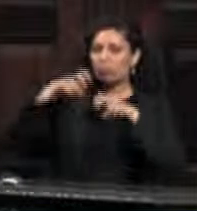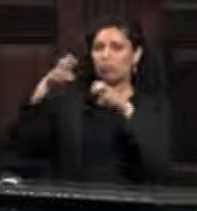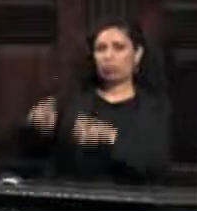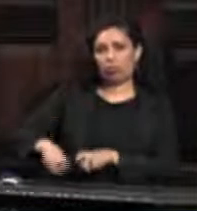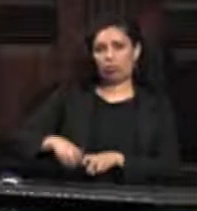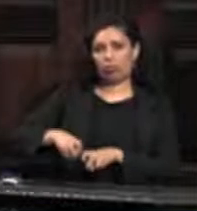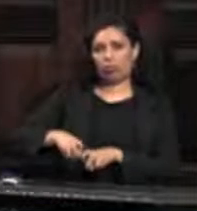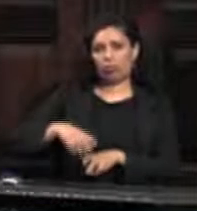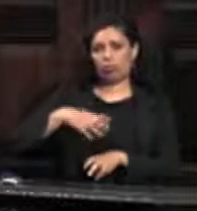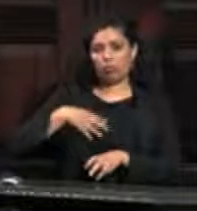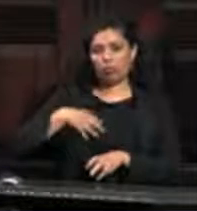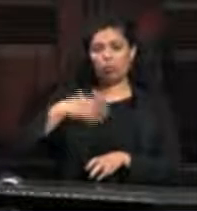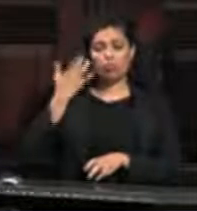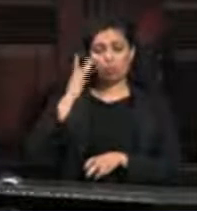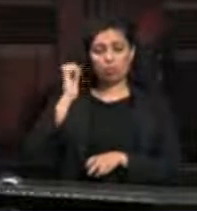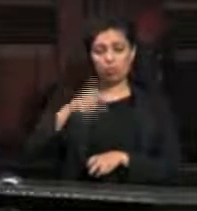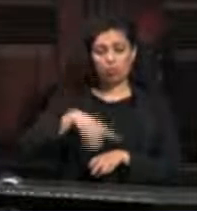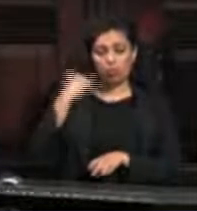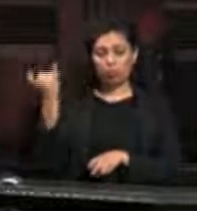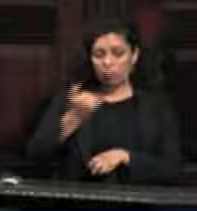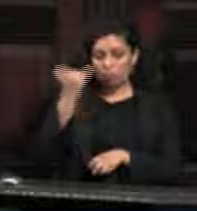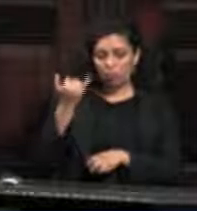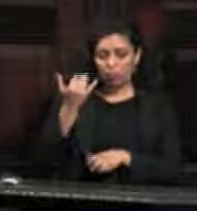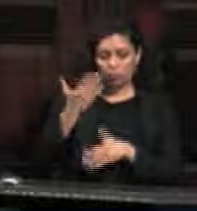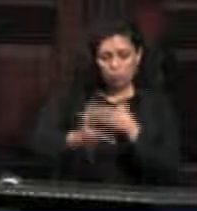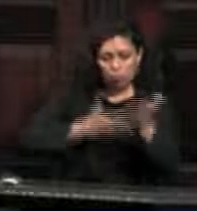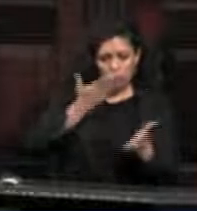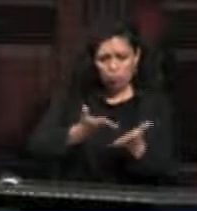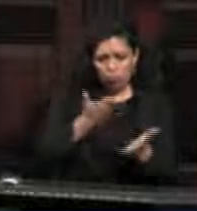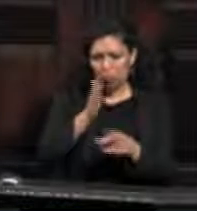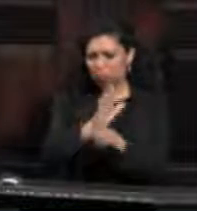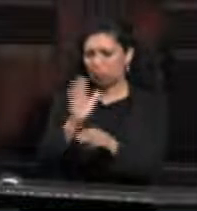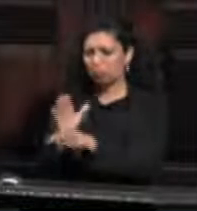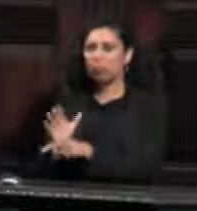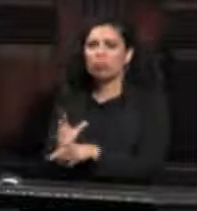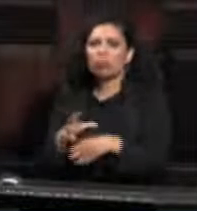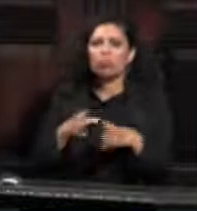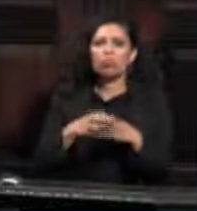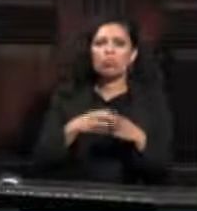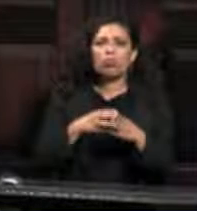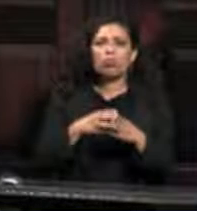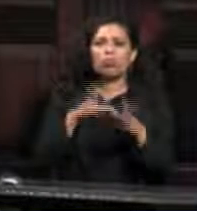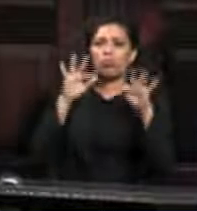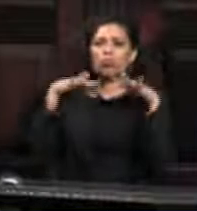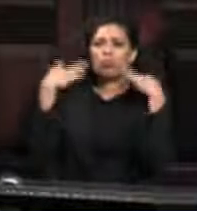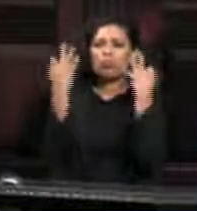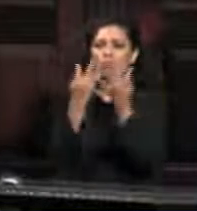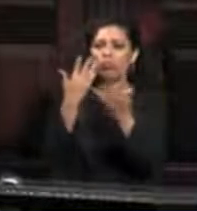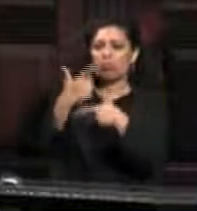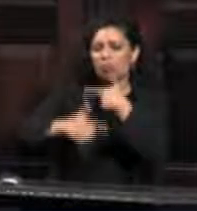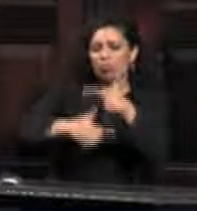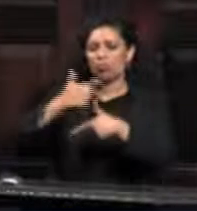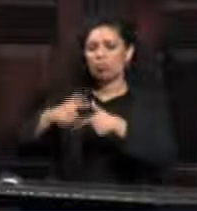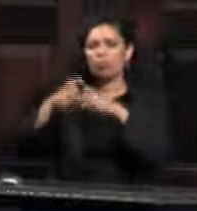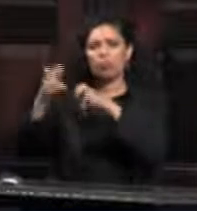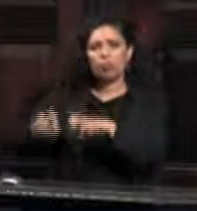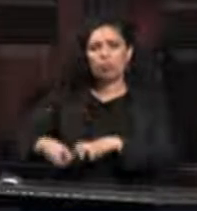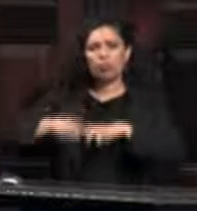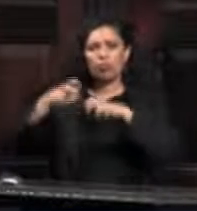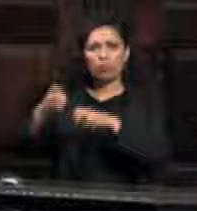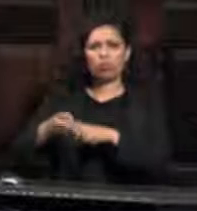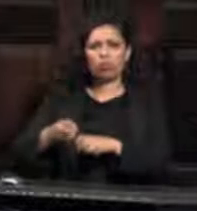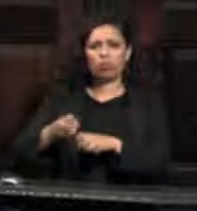sobre a necessidade de proteger esses agricultores familiares diante dessa situação de um condomínio que, inclusive,